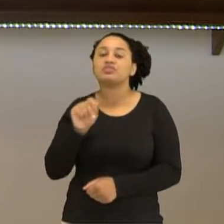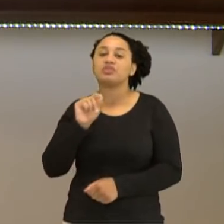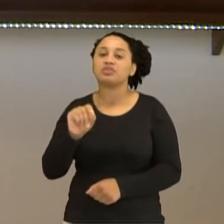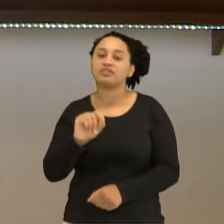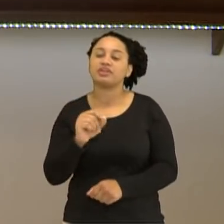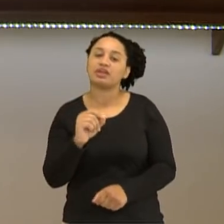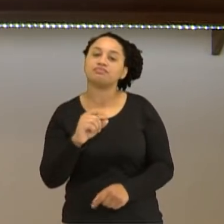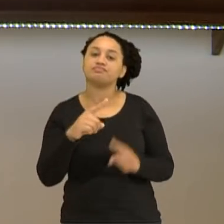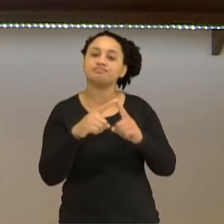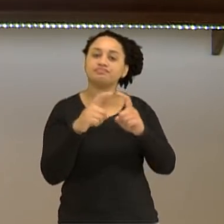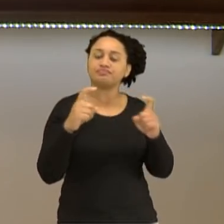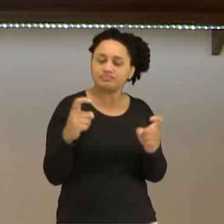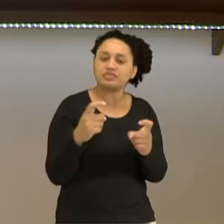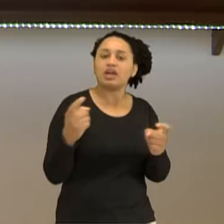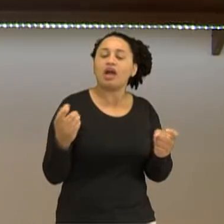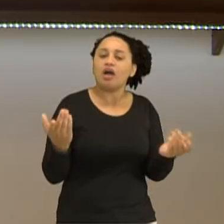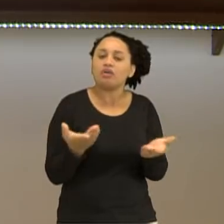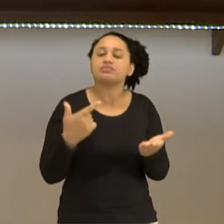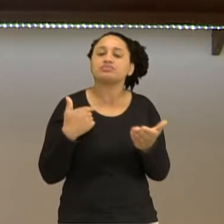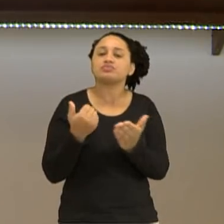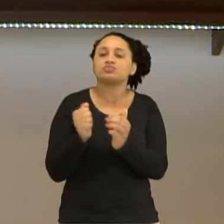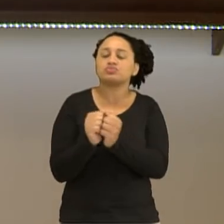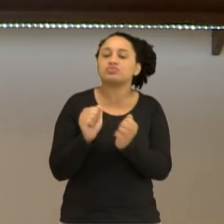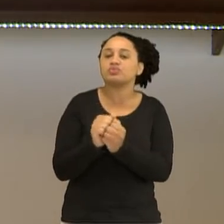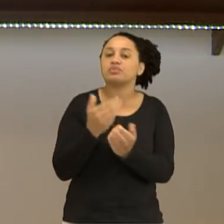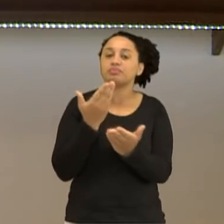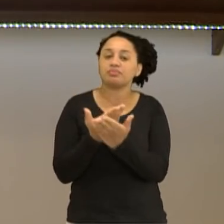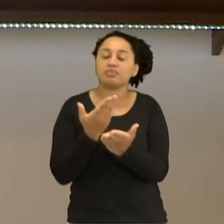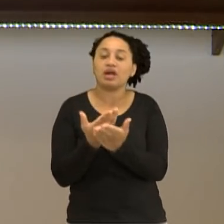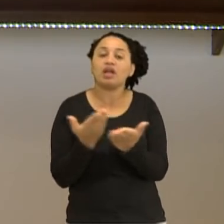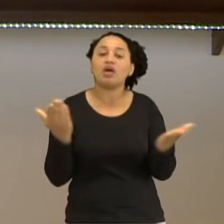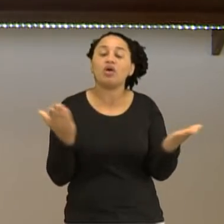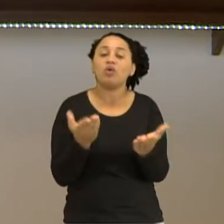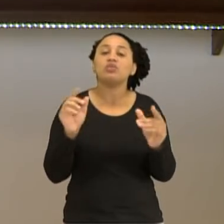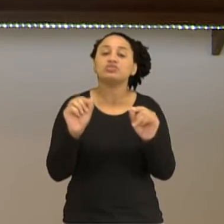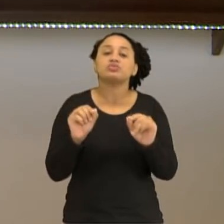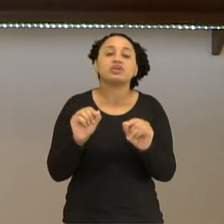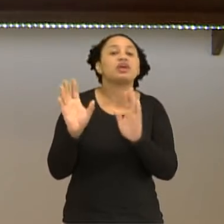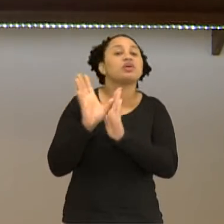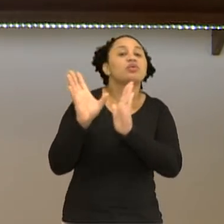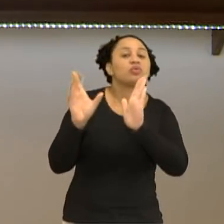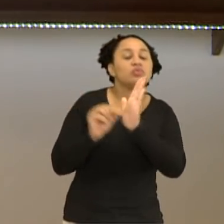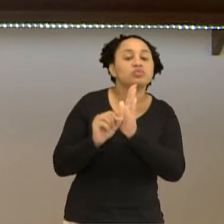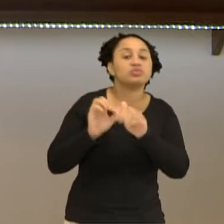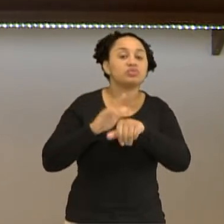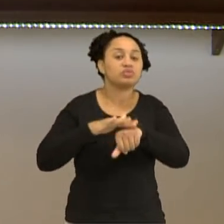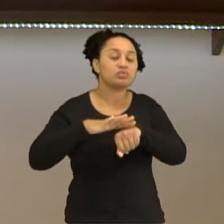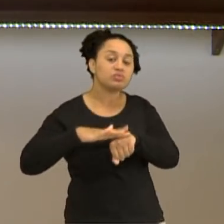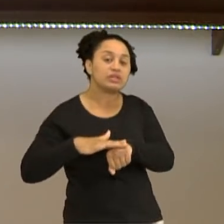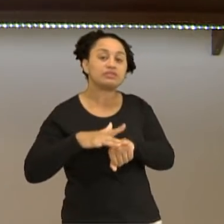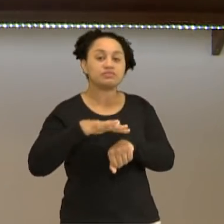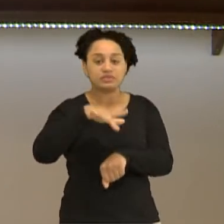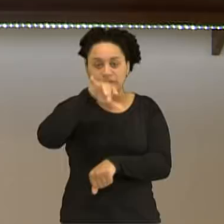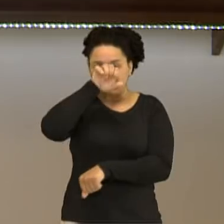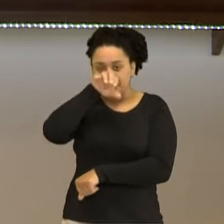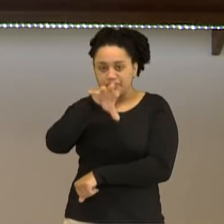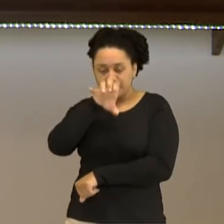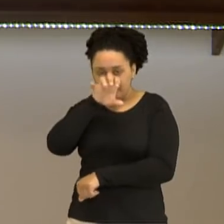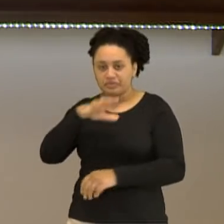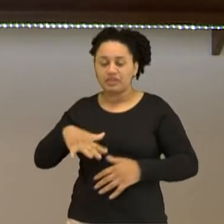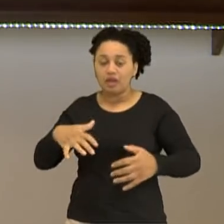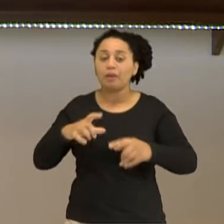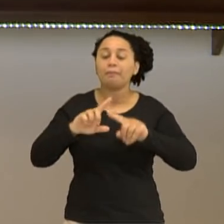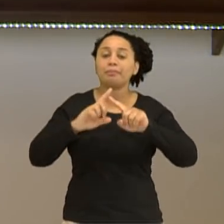ciências. Estou aqui para mais uma aula, onde hoje nós falaremos sobre doenças respiratórias causadas pelo